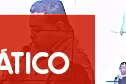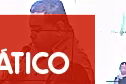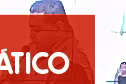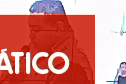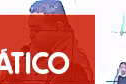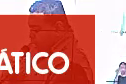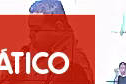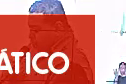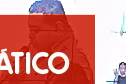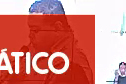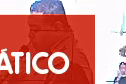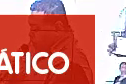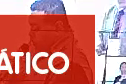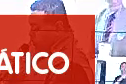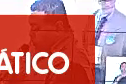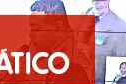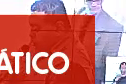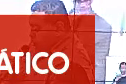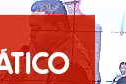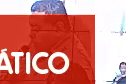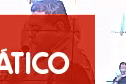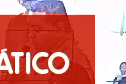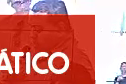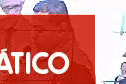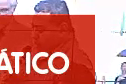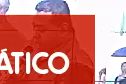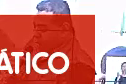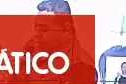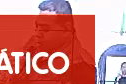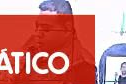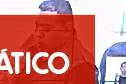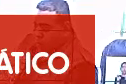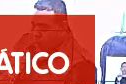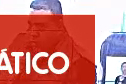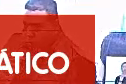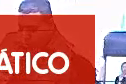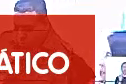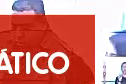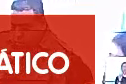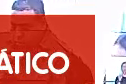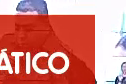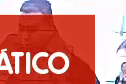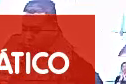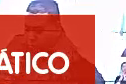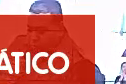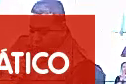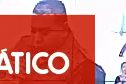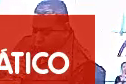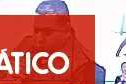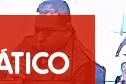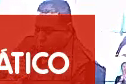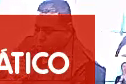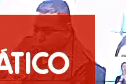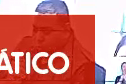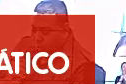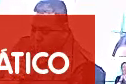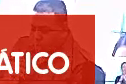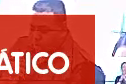13.146/2015, LBI. Vislumbra-se apresentar um quadro demonstrativo, o